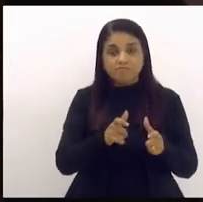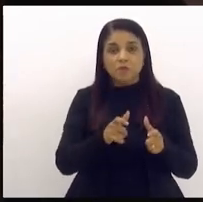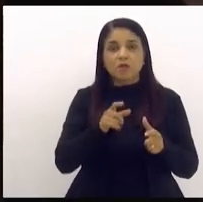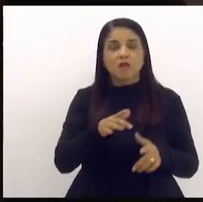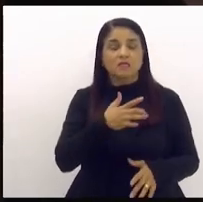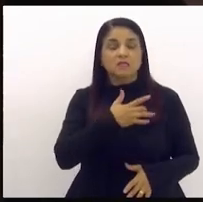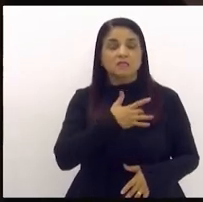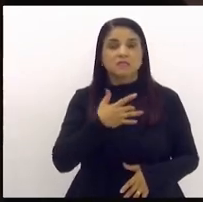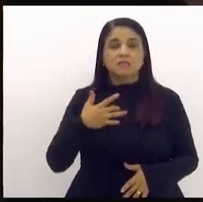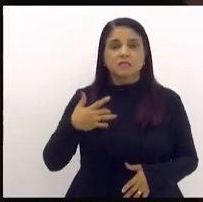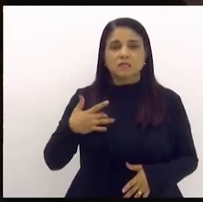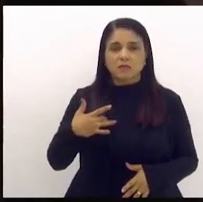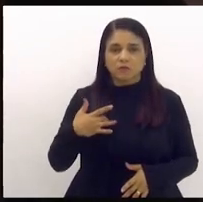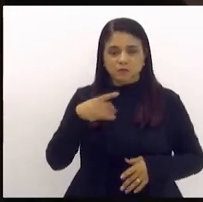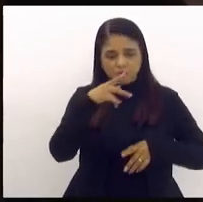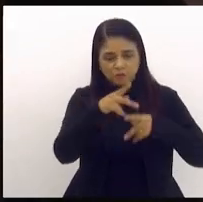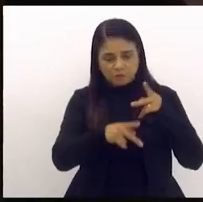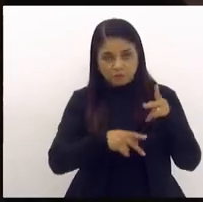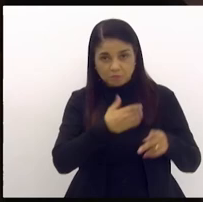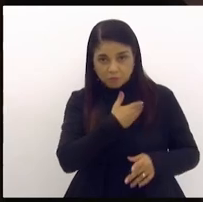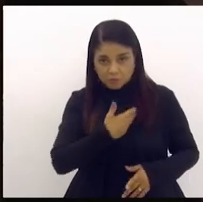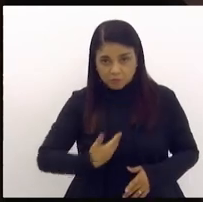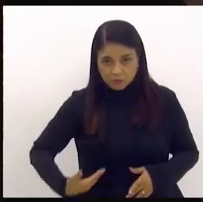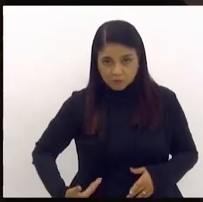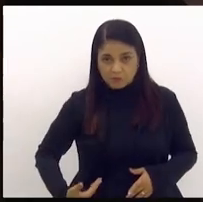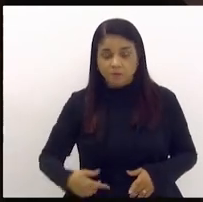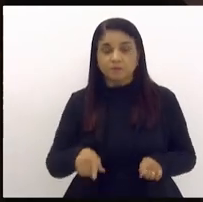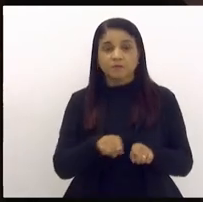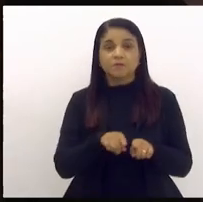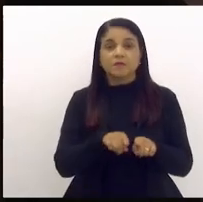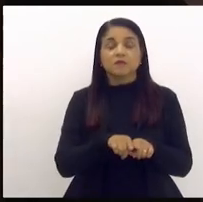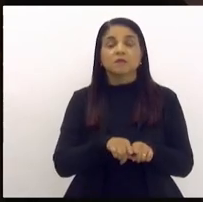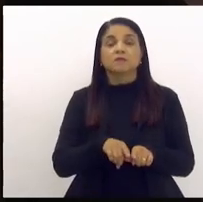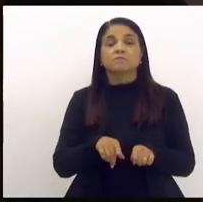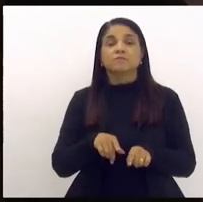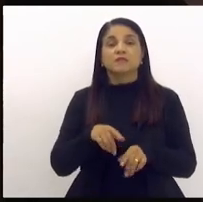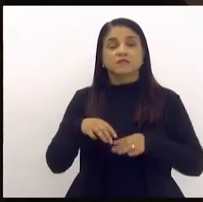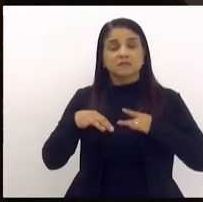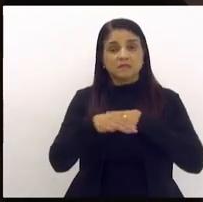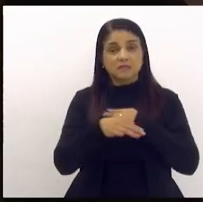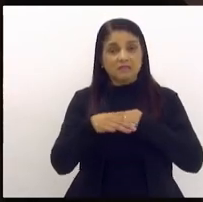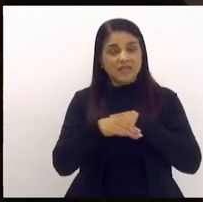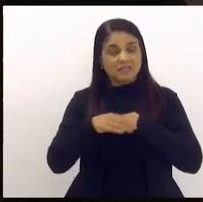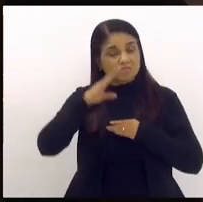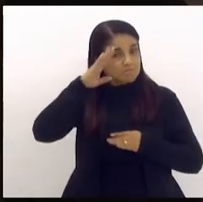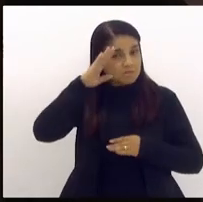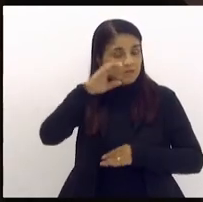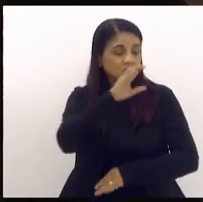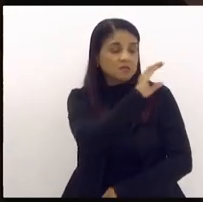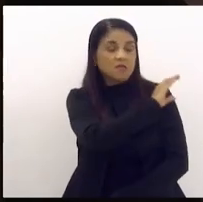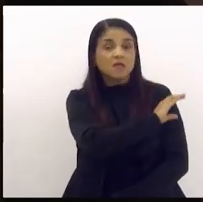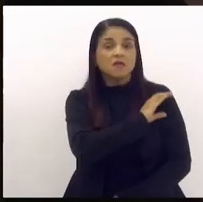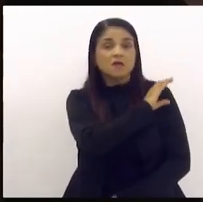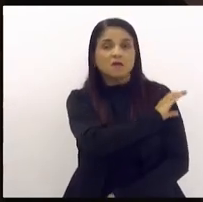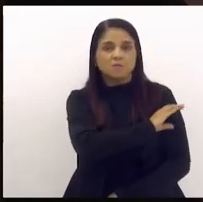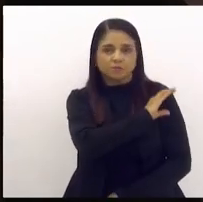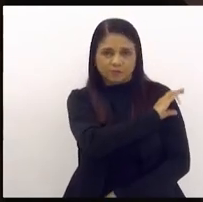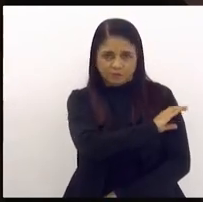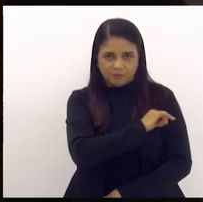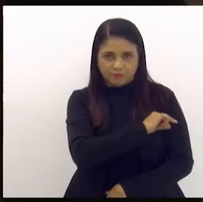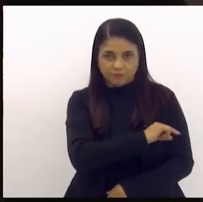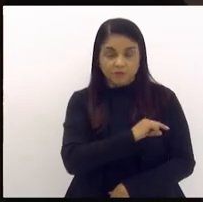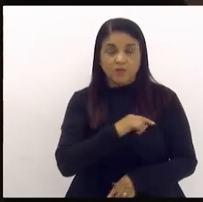saúde pública em muitos lugares desse Brasil, mais precisamente na cidade de Campos dos Goytacazes.